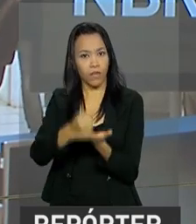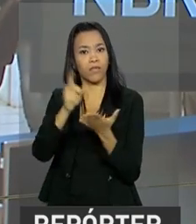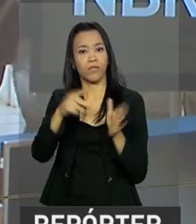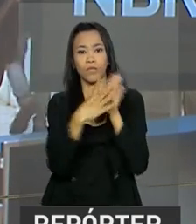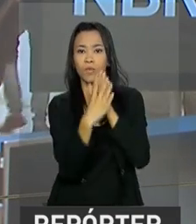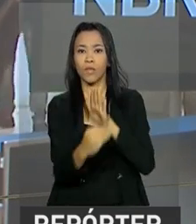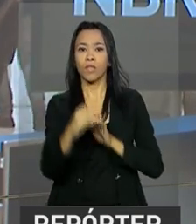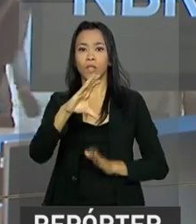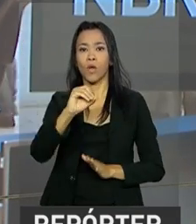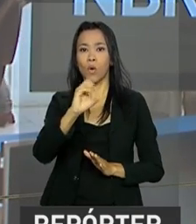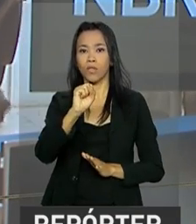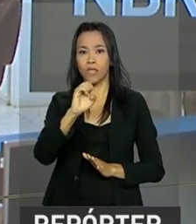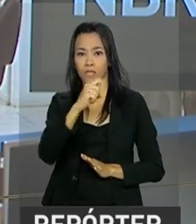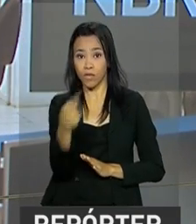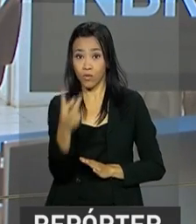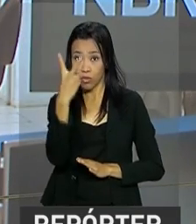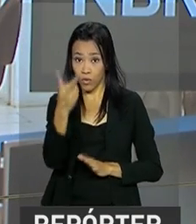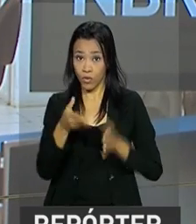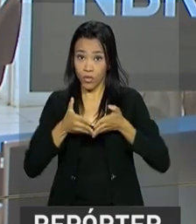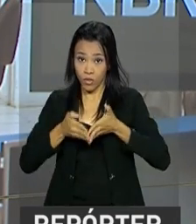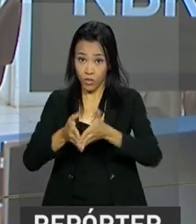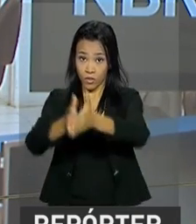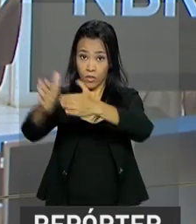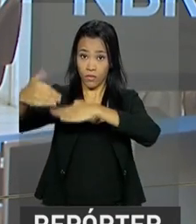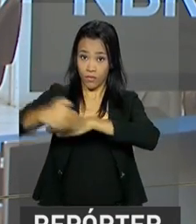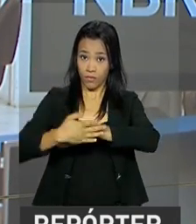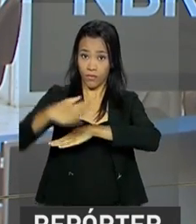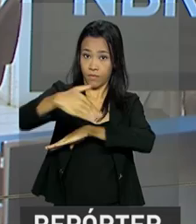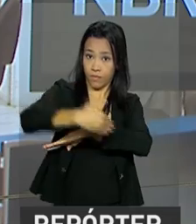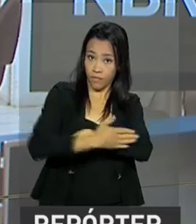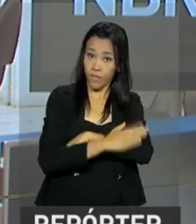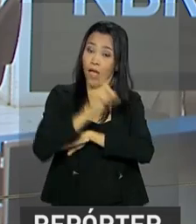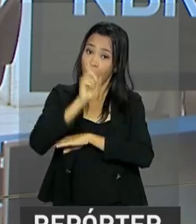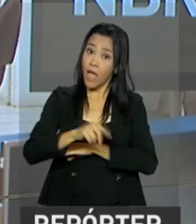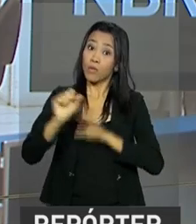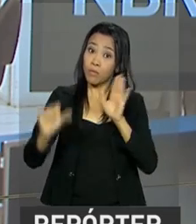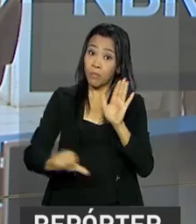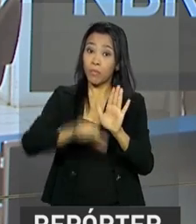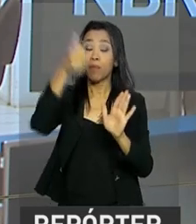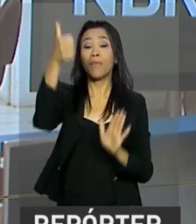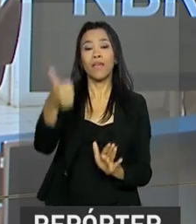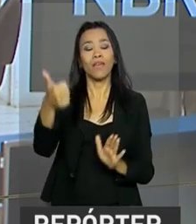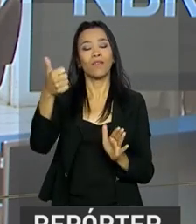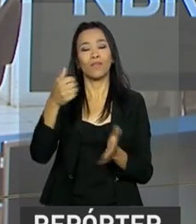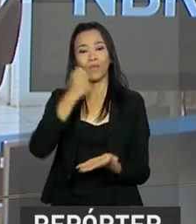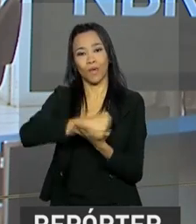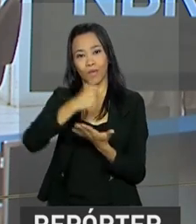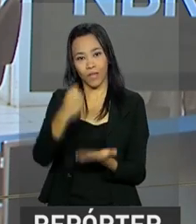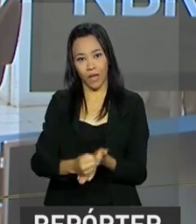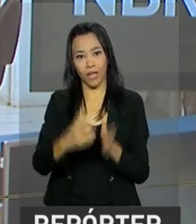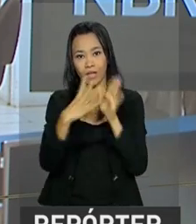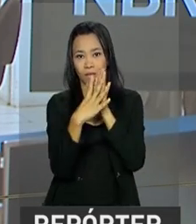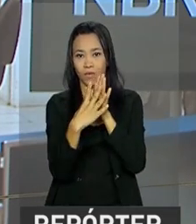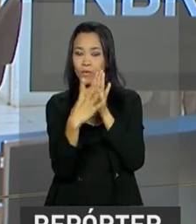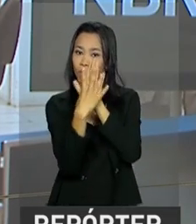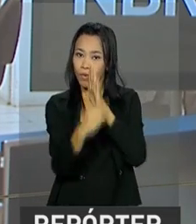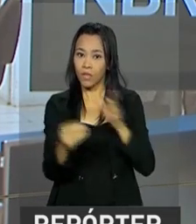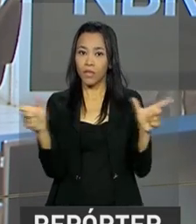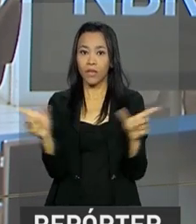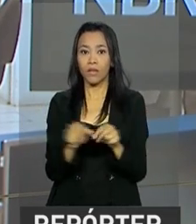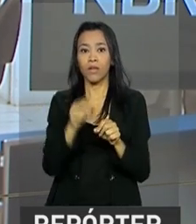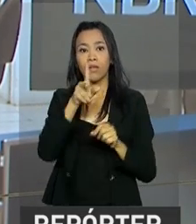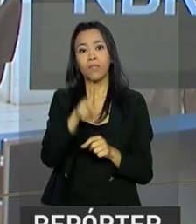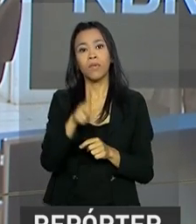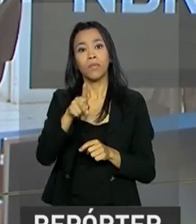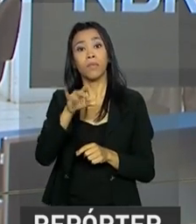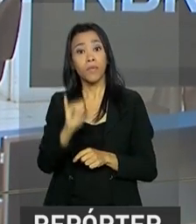concessão de 2 portos. São os primeiros contratos do programa de parcerias de investimentos. Ele afirmou ainda